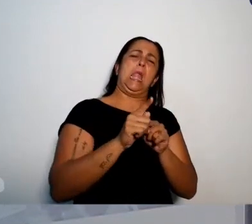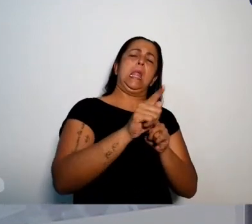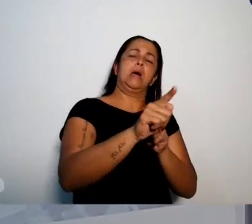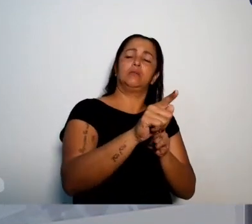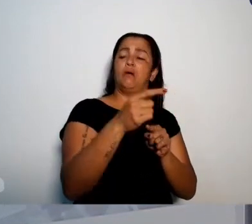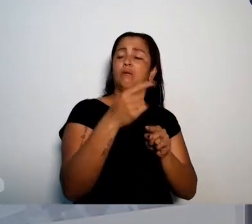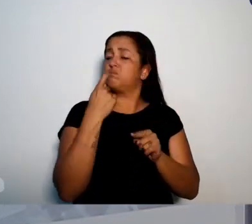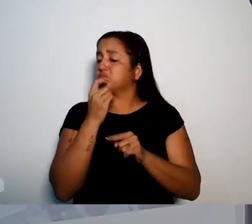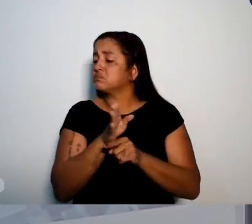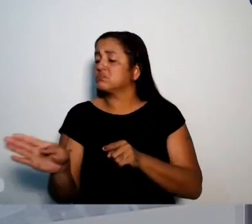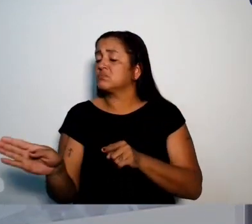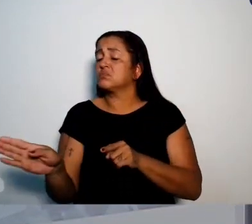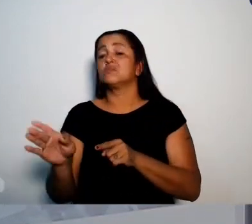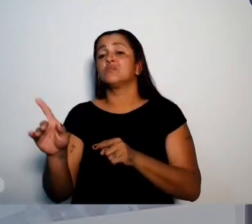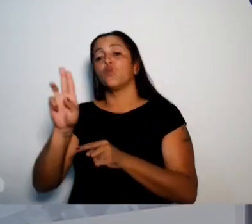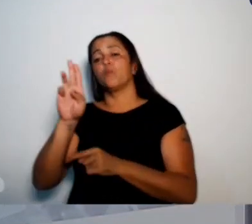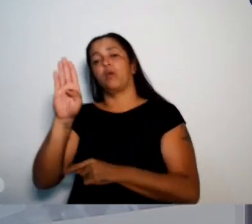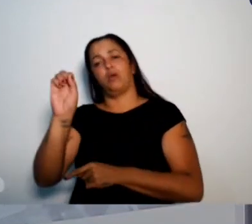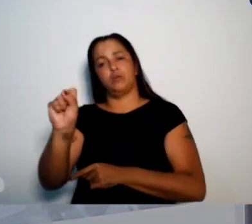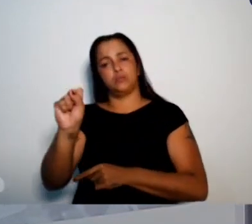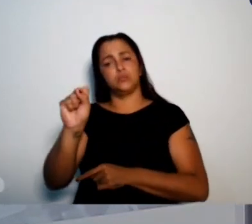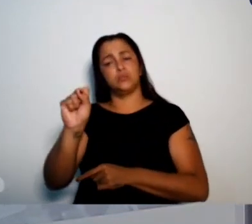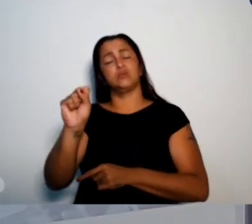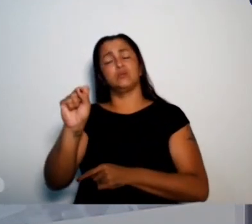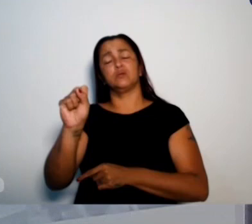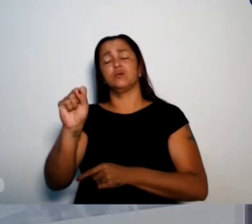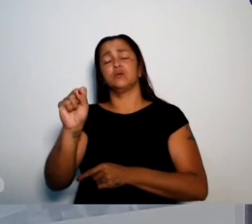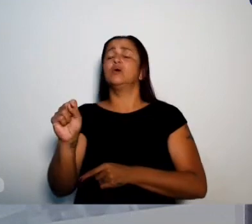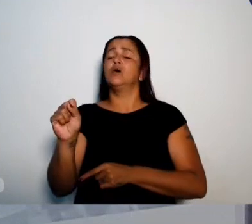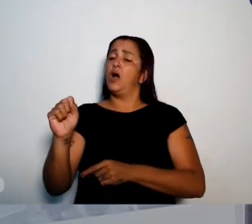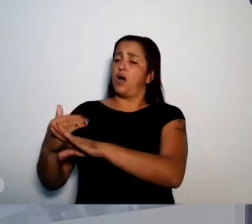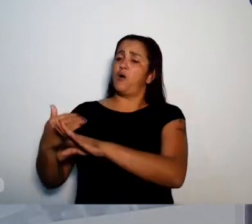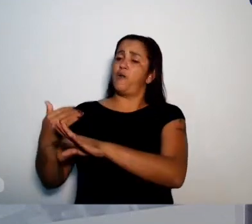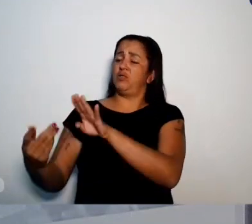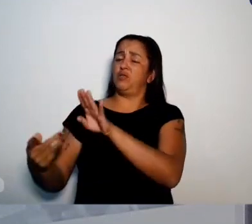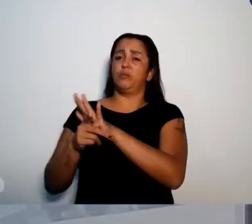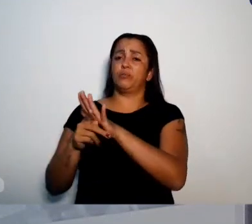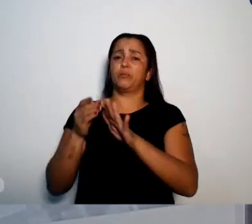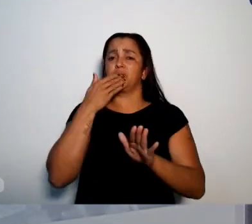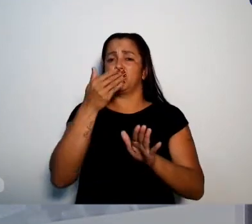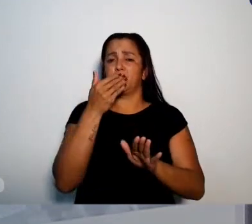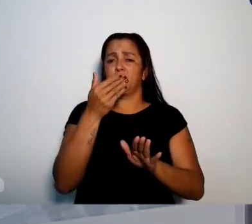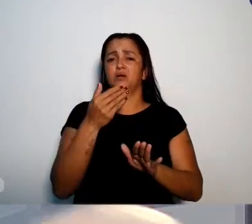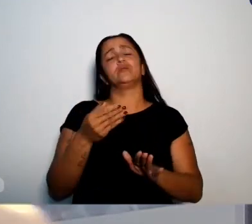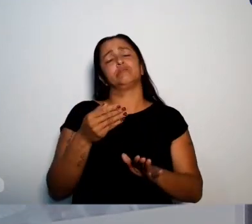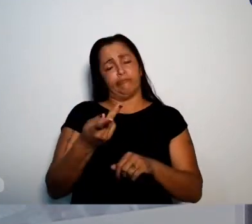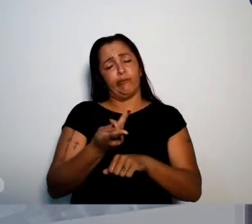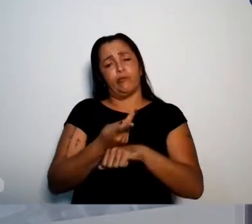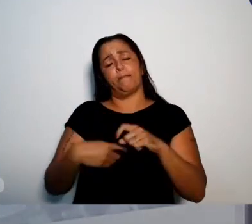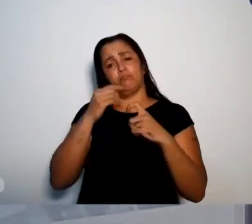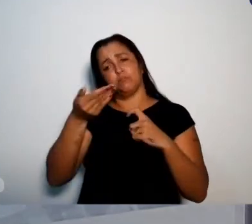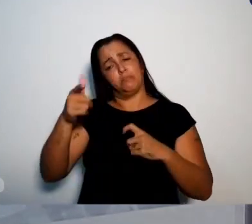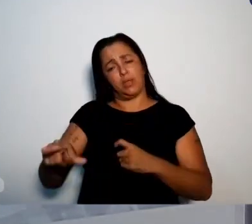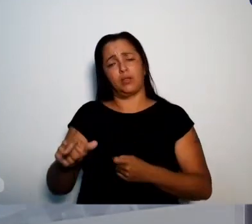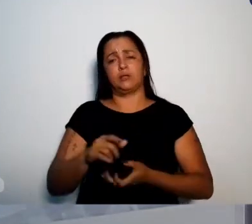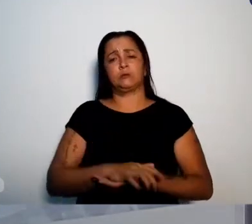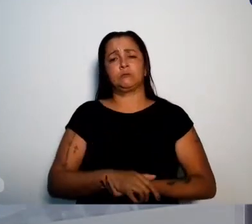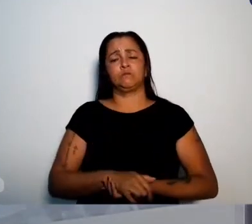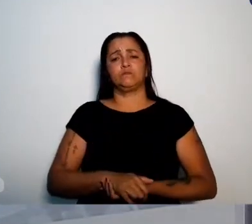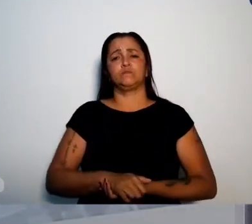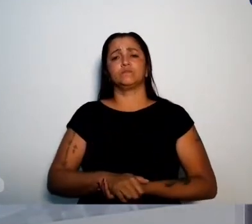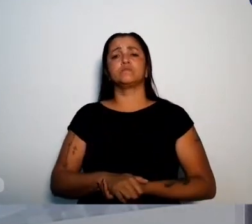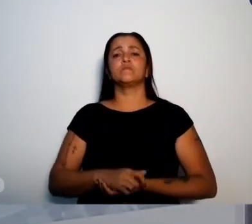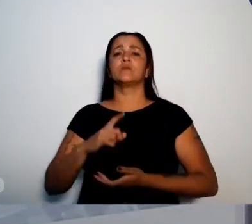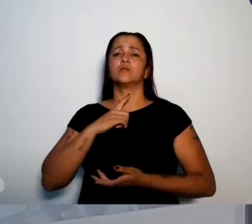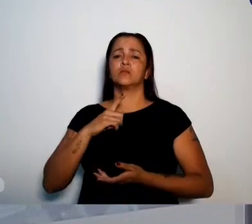saúde e acaba aumentando mais ainda a demanda. Então, nós também pedimos mais médico neste posto de saúde,